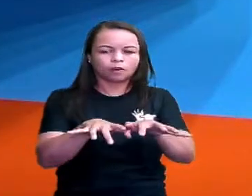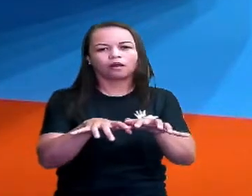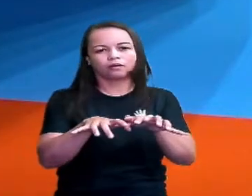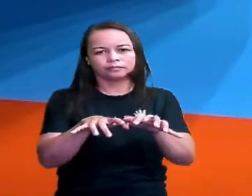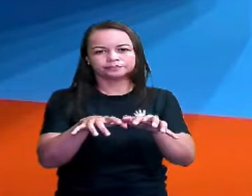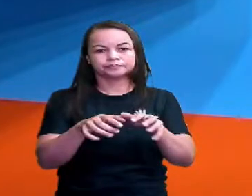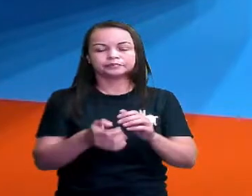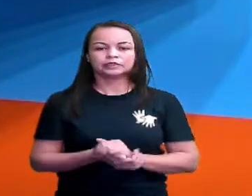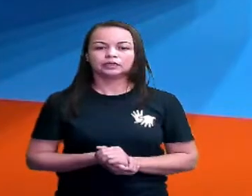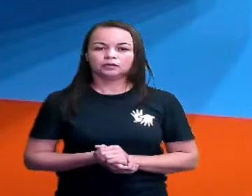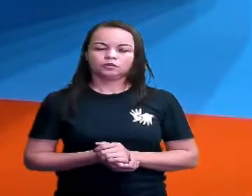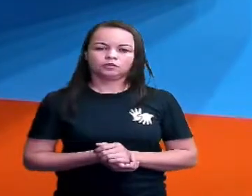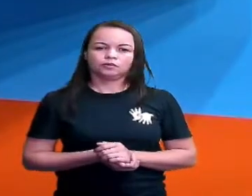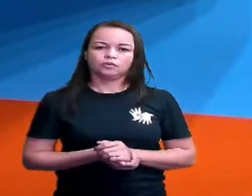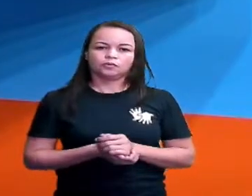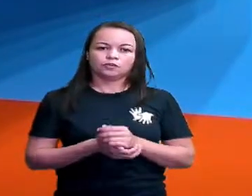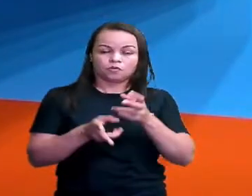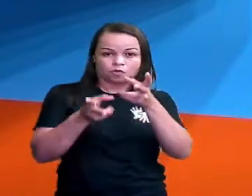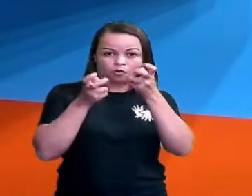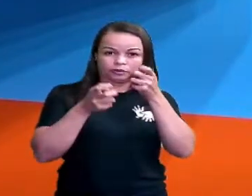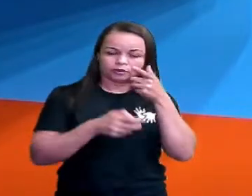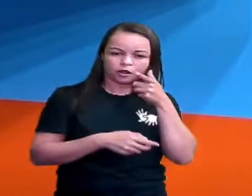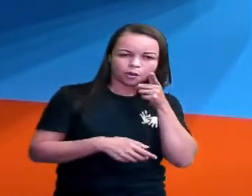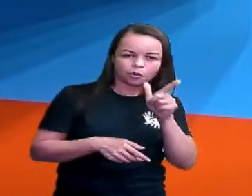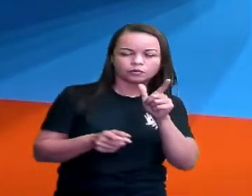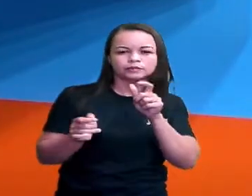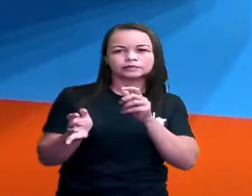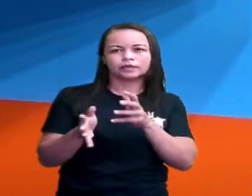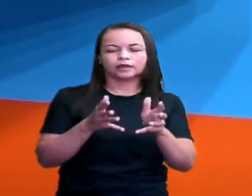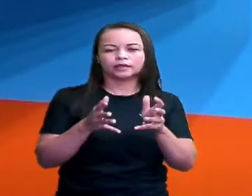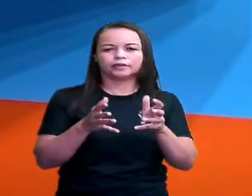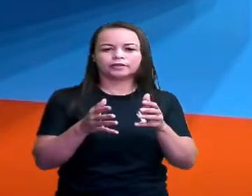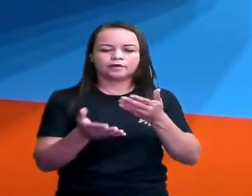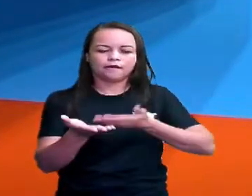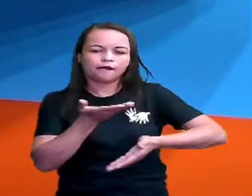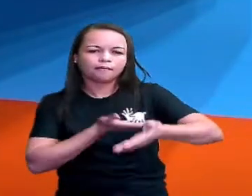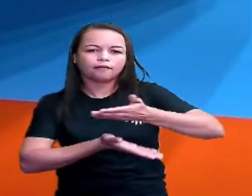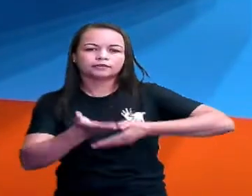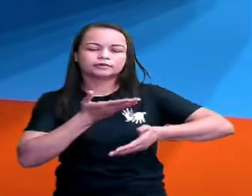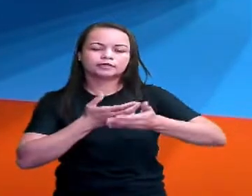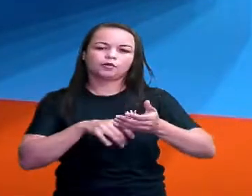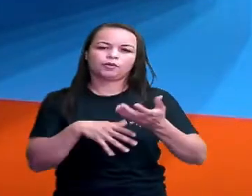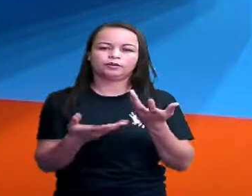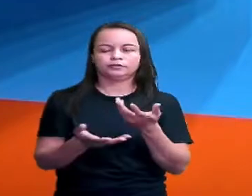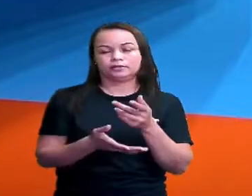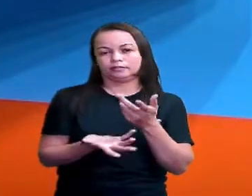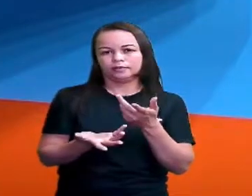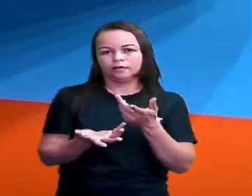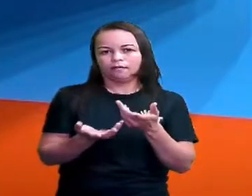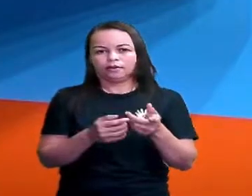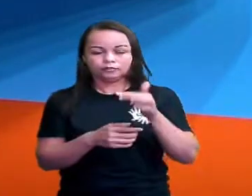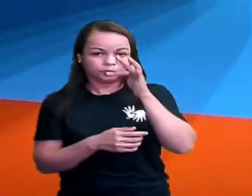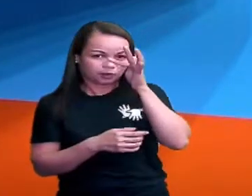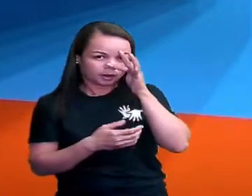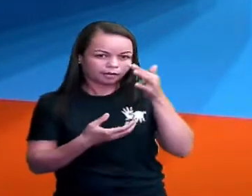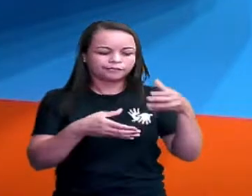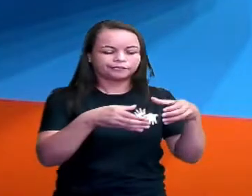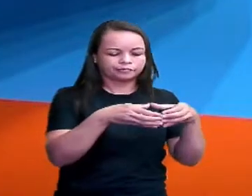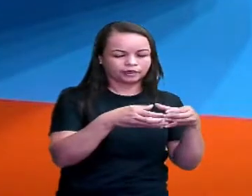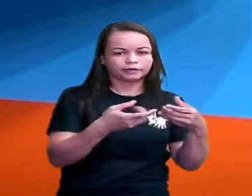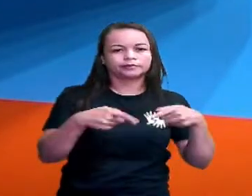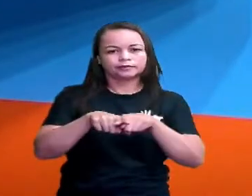consegue observar que a relação entre as plantas, né, e os animais, elas podem ser relações